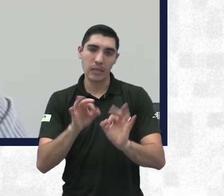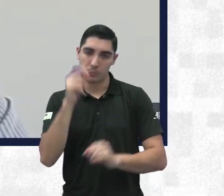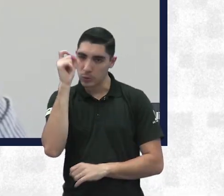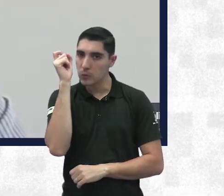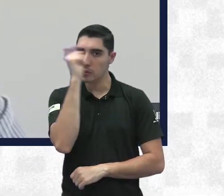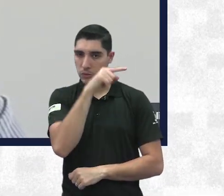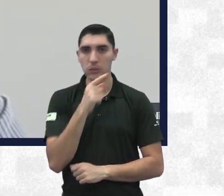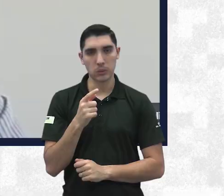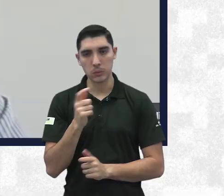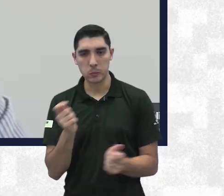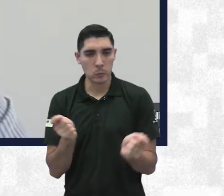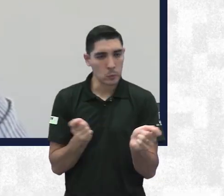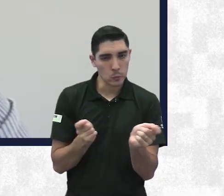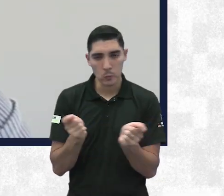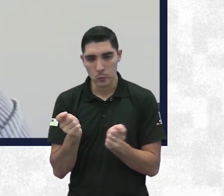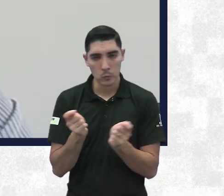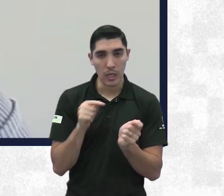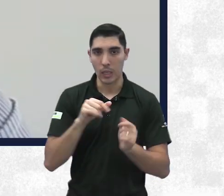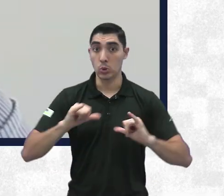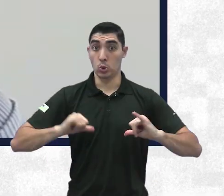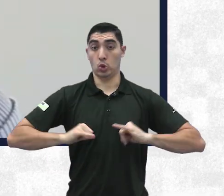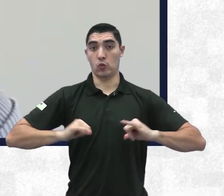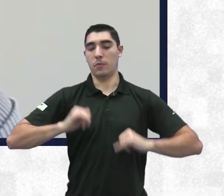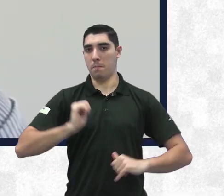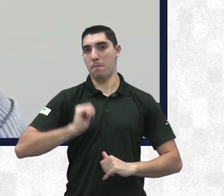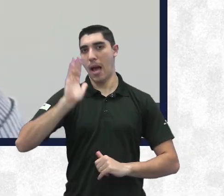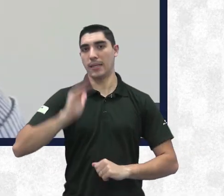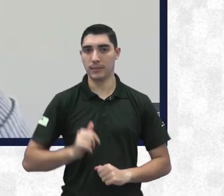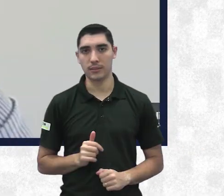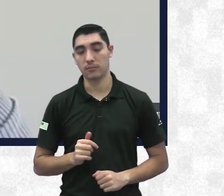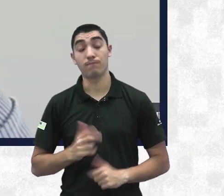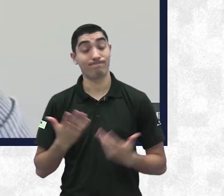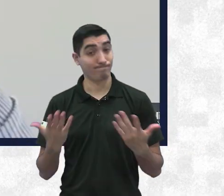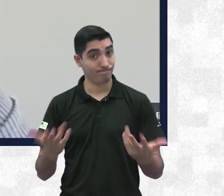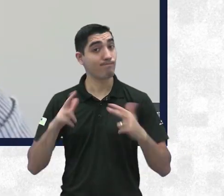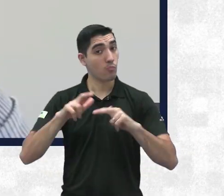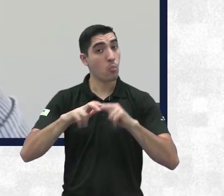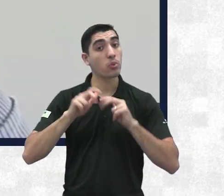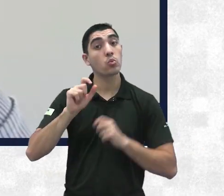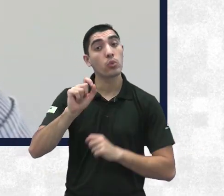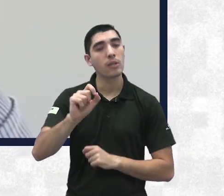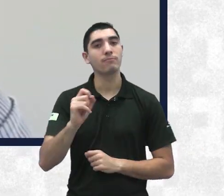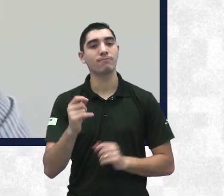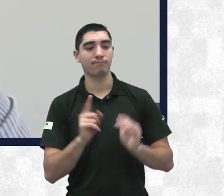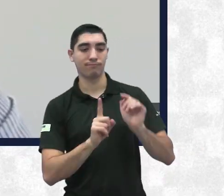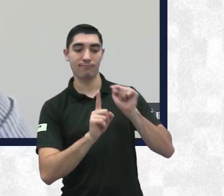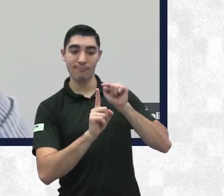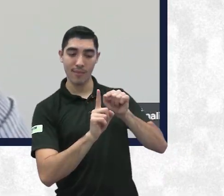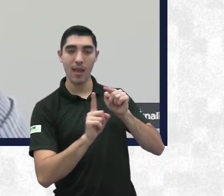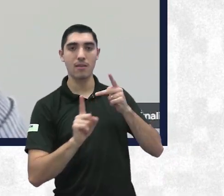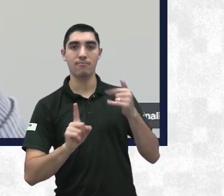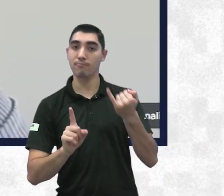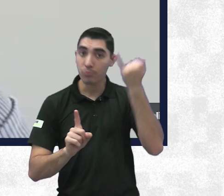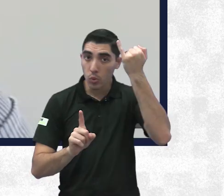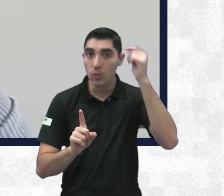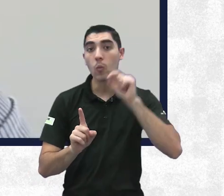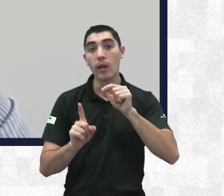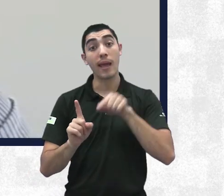uma vulnerabilidade financeira maior, né? Claro, por isso é importante ela,